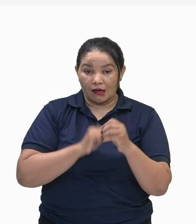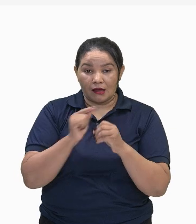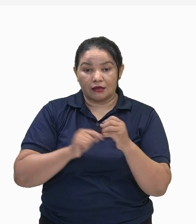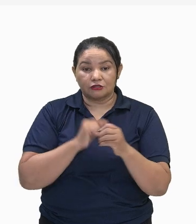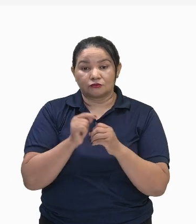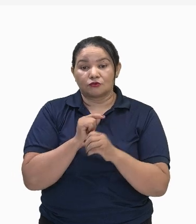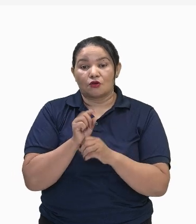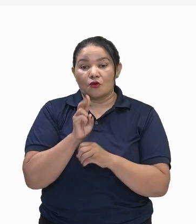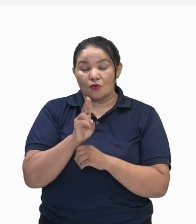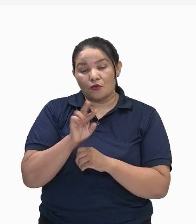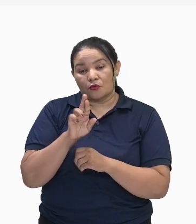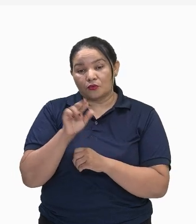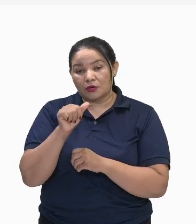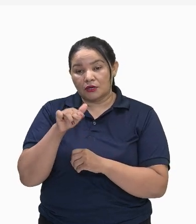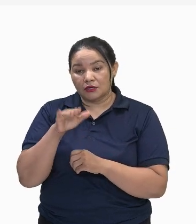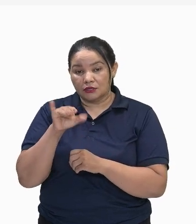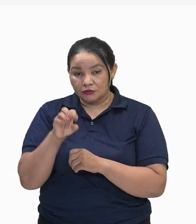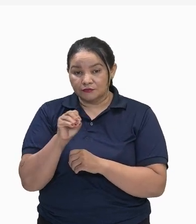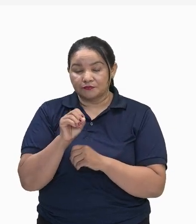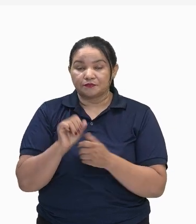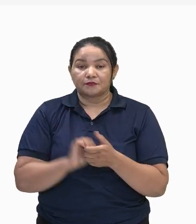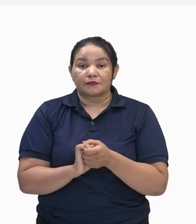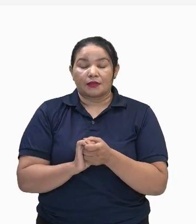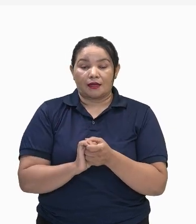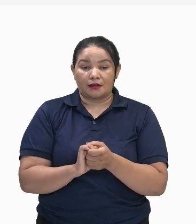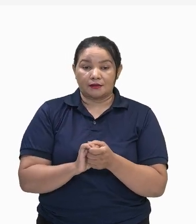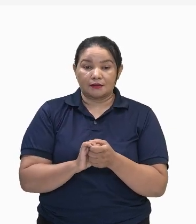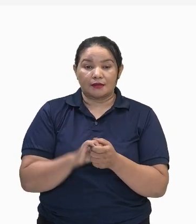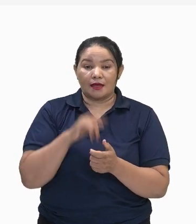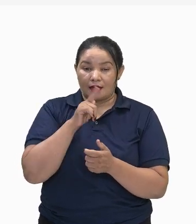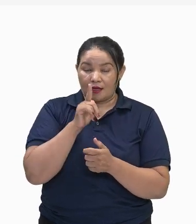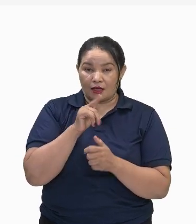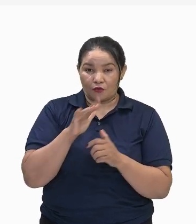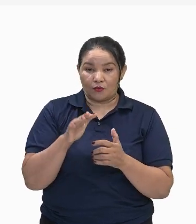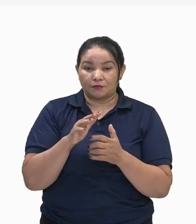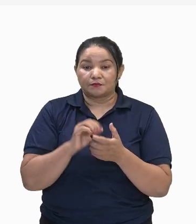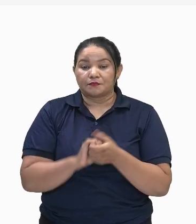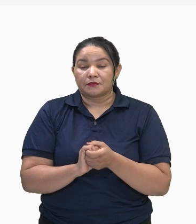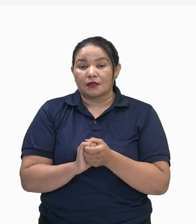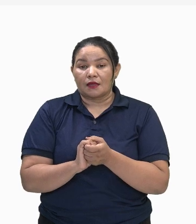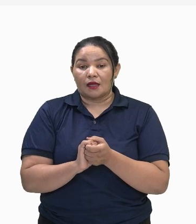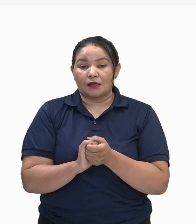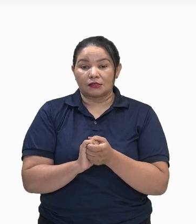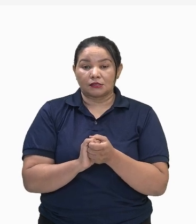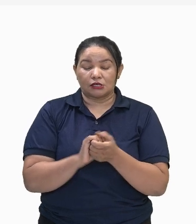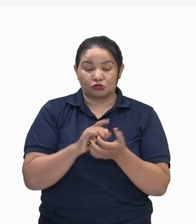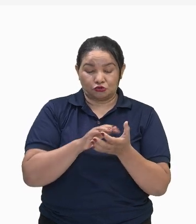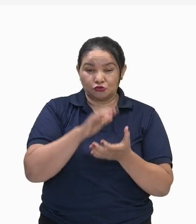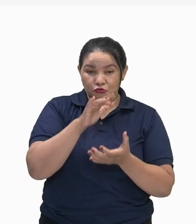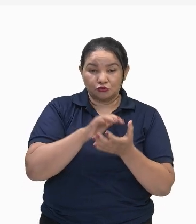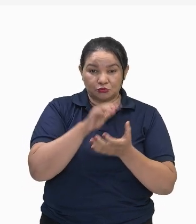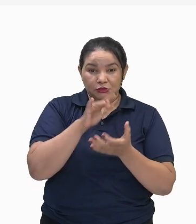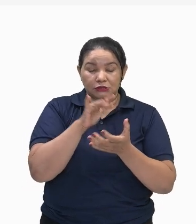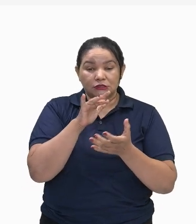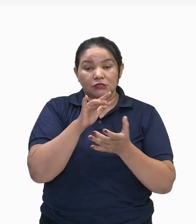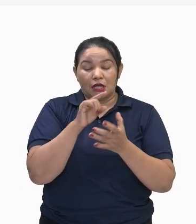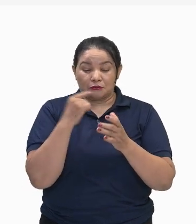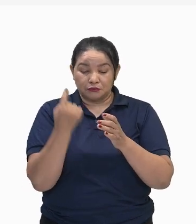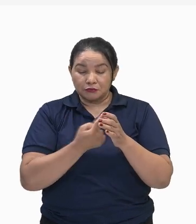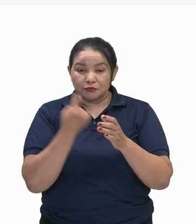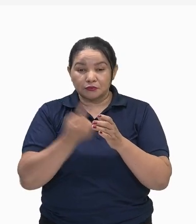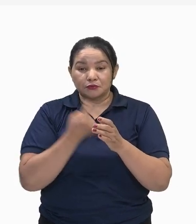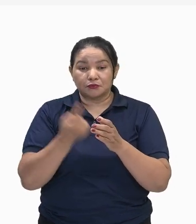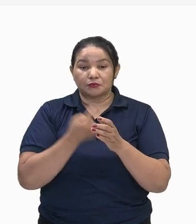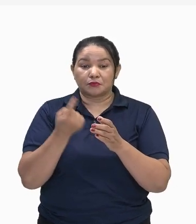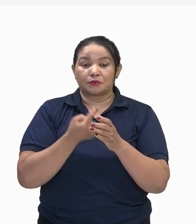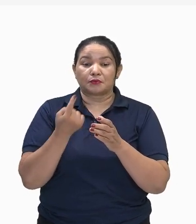para aquecer grandes massas de água e mover as turbinas dos geradores, assim como fazem as